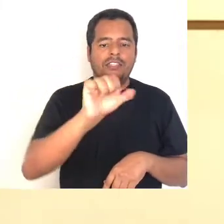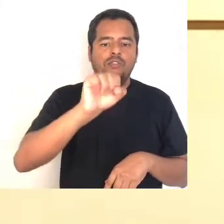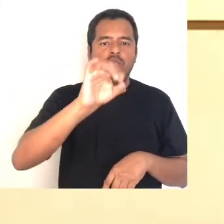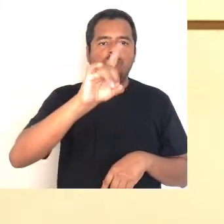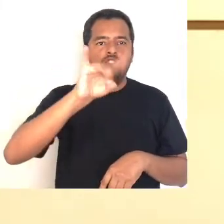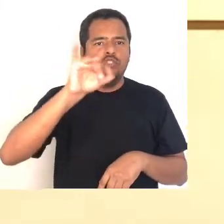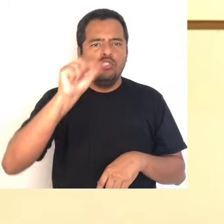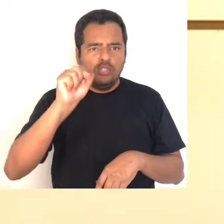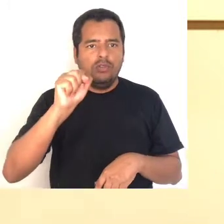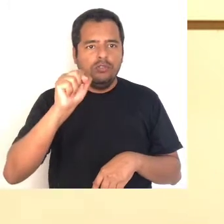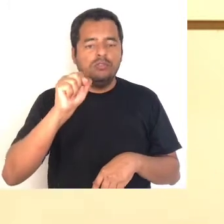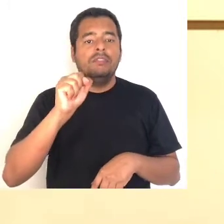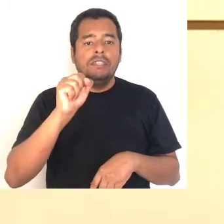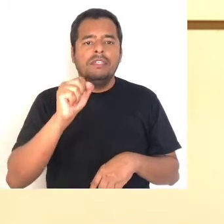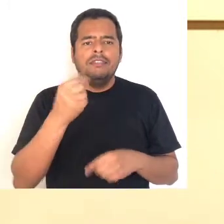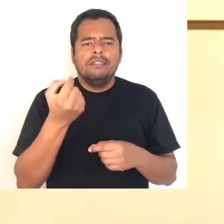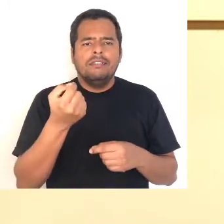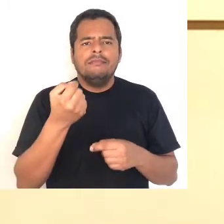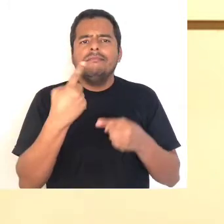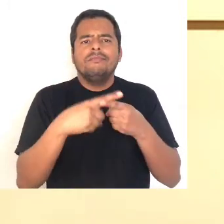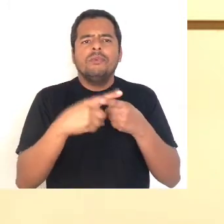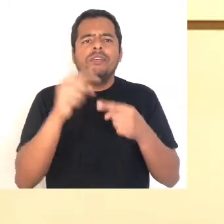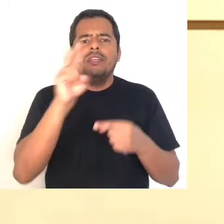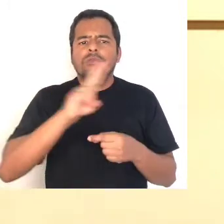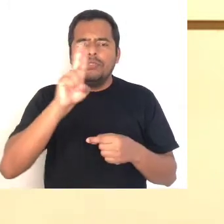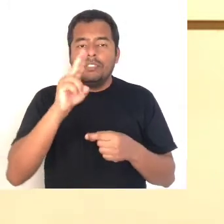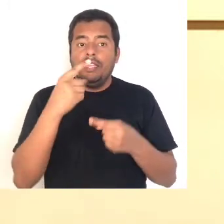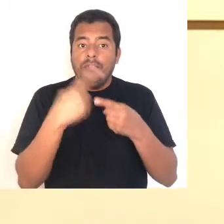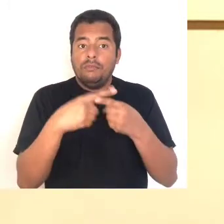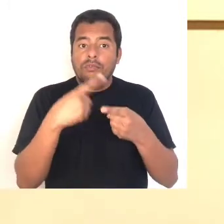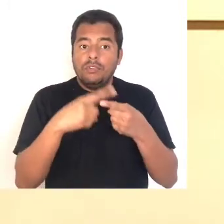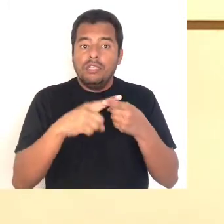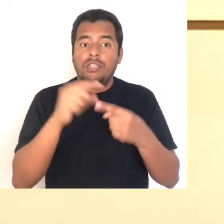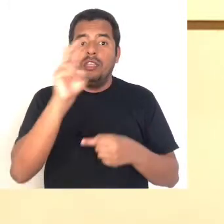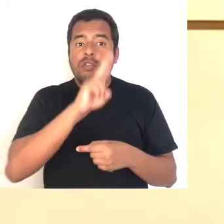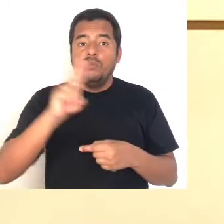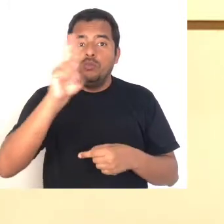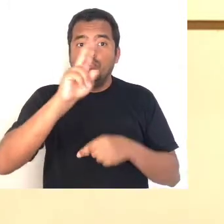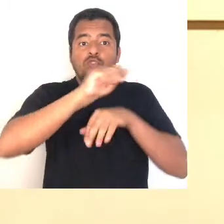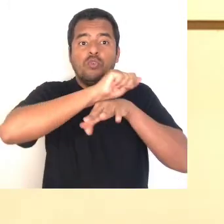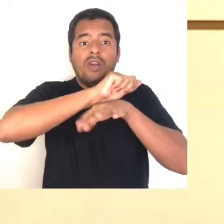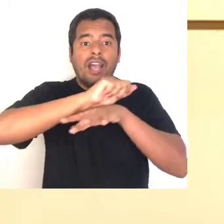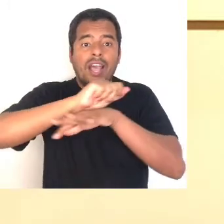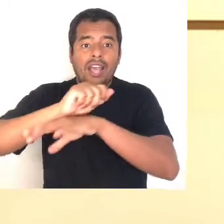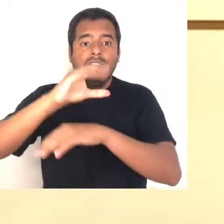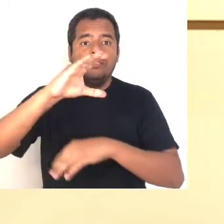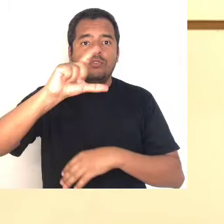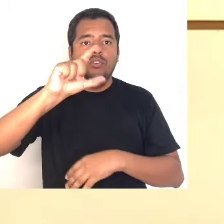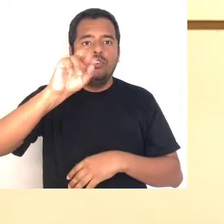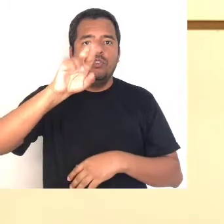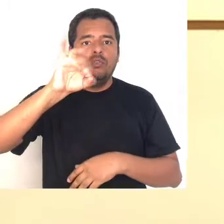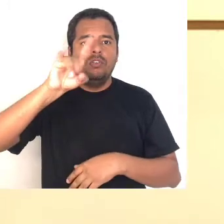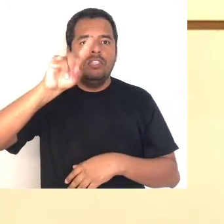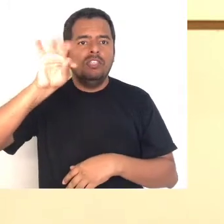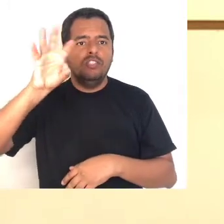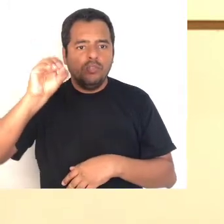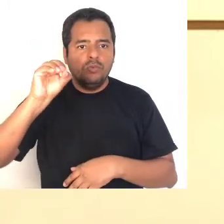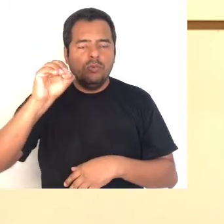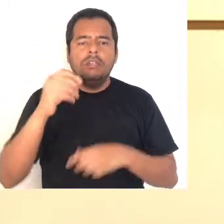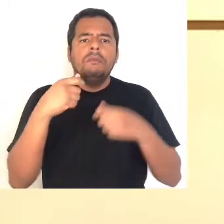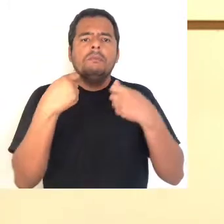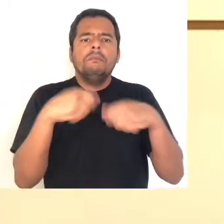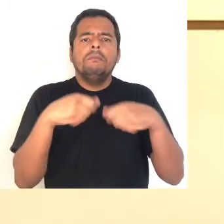vou utilizar? Olha, eu trabalhei com ácido clorídrico, né? Então, se eu tenho e como ele estava em excesso,